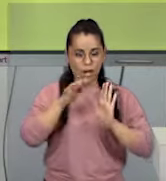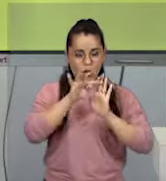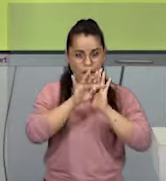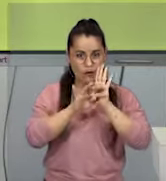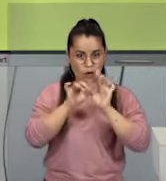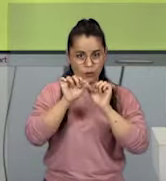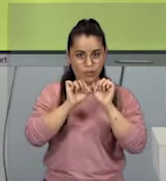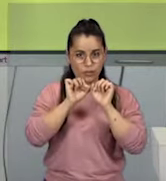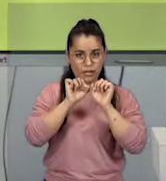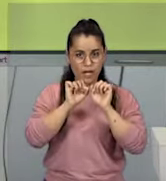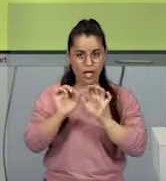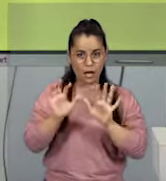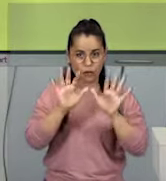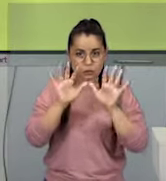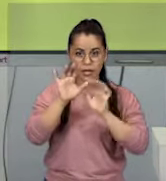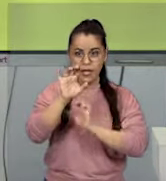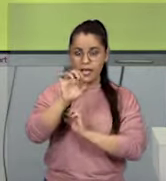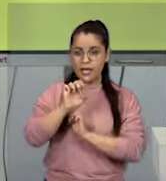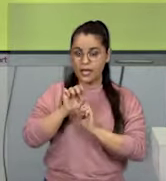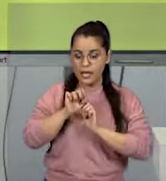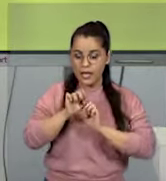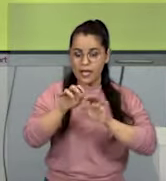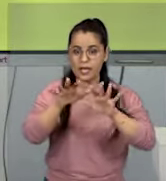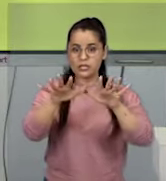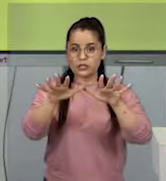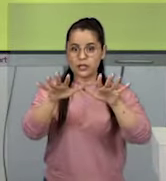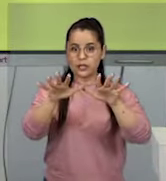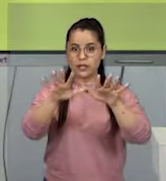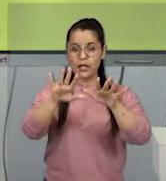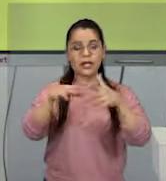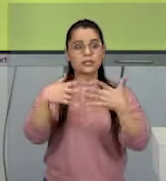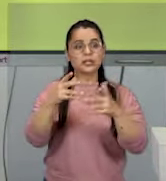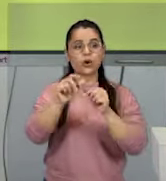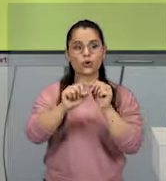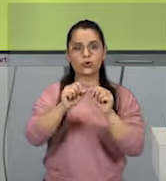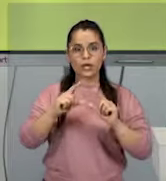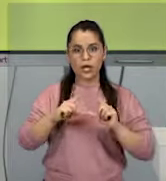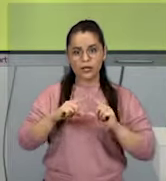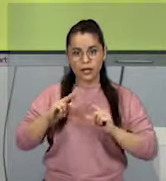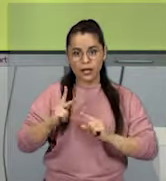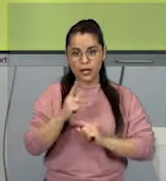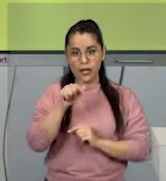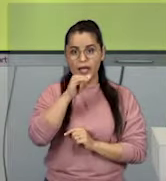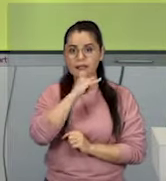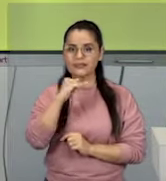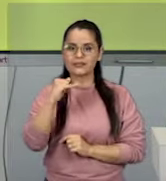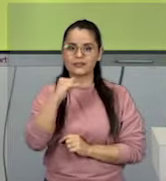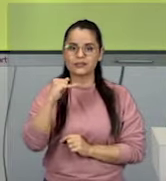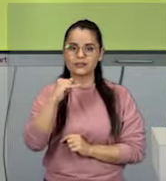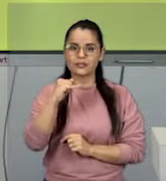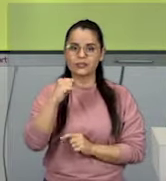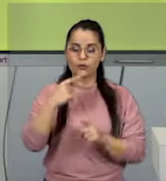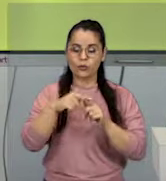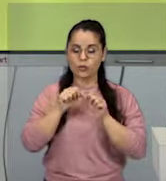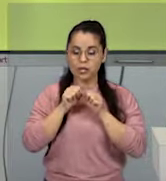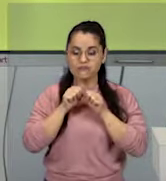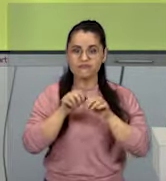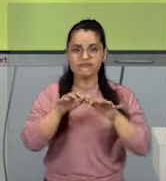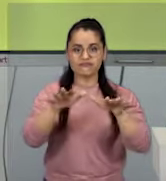combustão ela é exotérmica então o sinal do delta h é negativo olha ele negativo